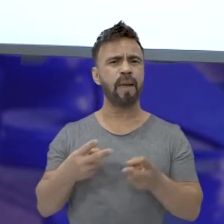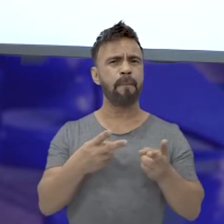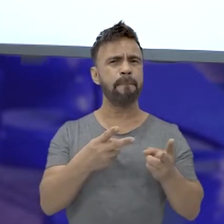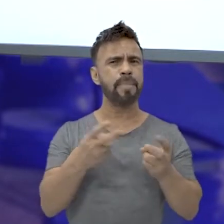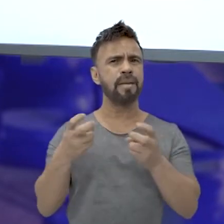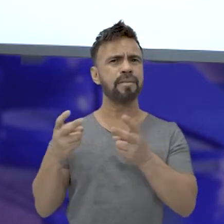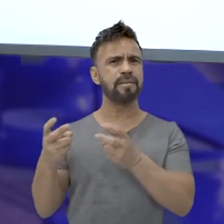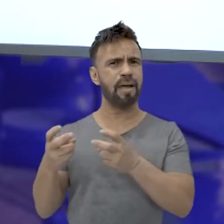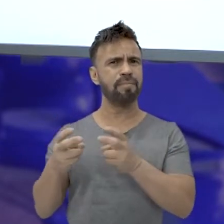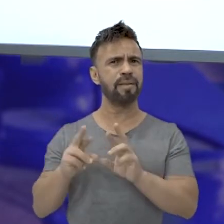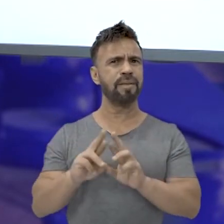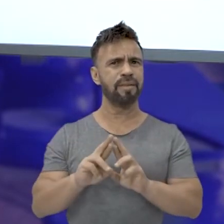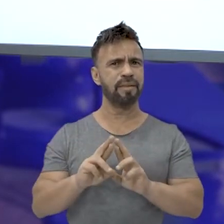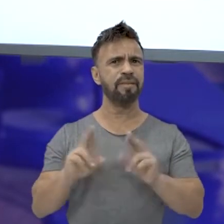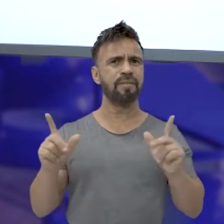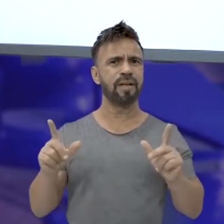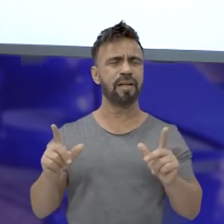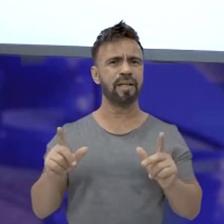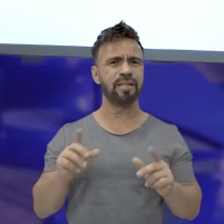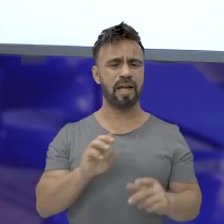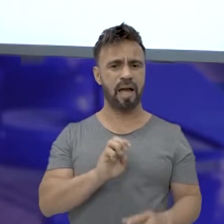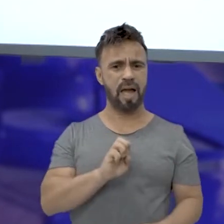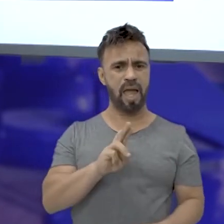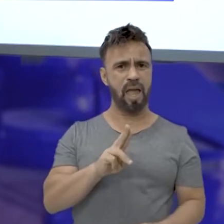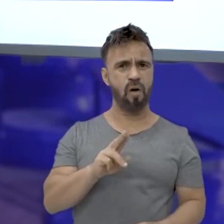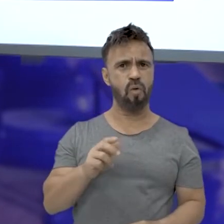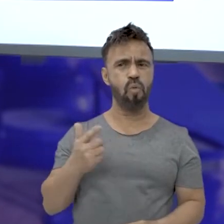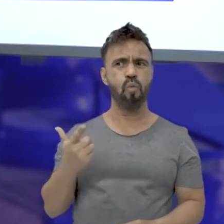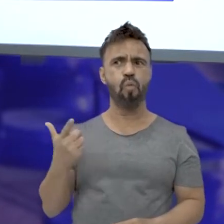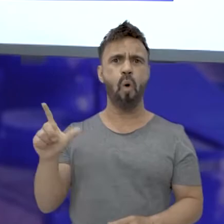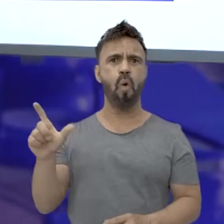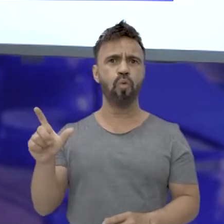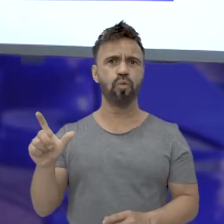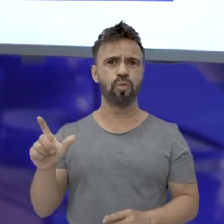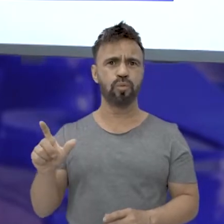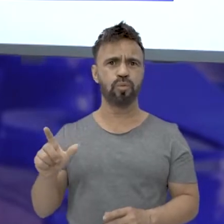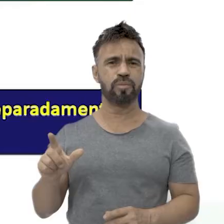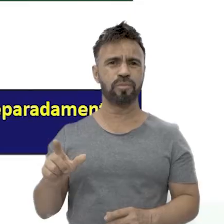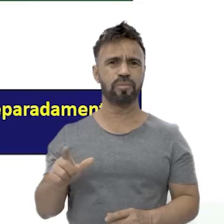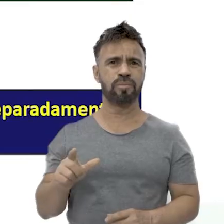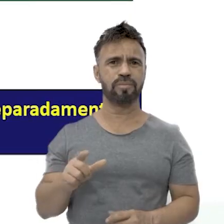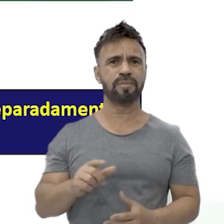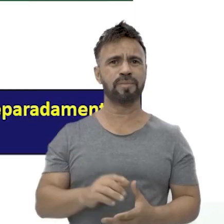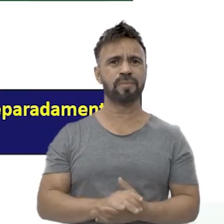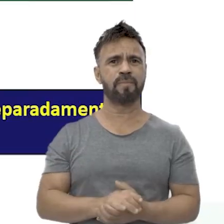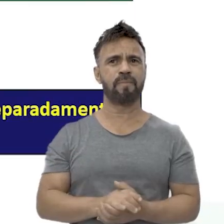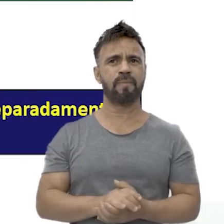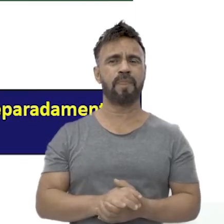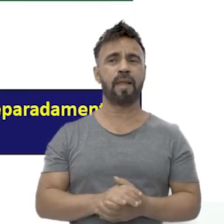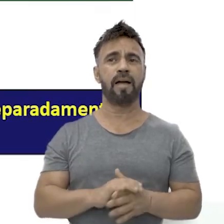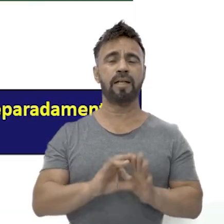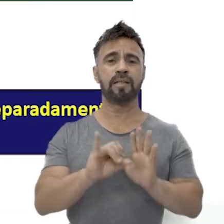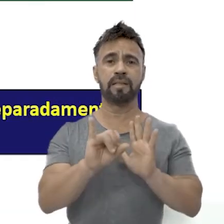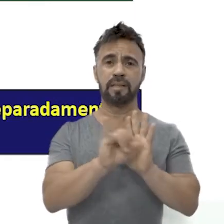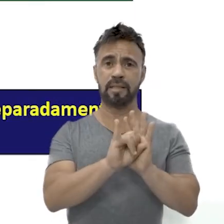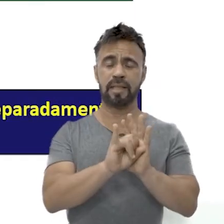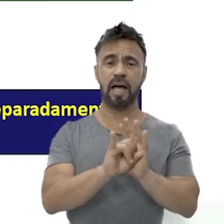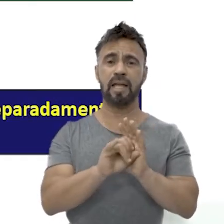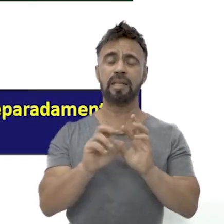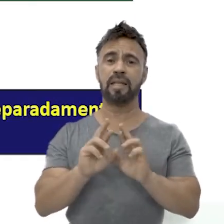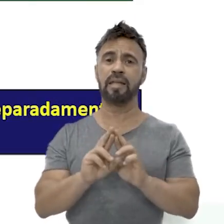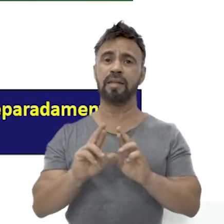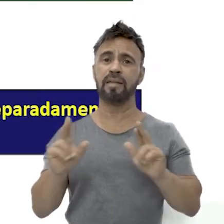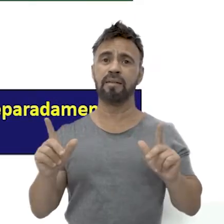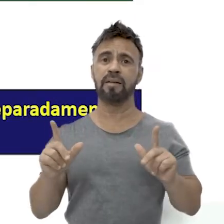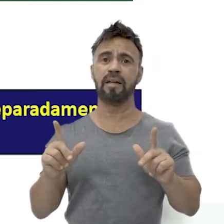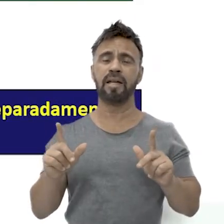percebendo essas diferenças entre o eu e o outro. Mas vamos mais para frente. Então, a identidade e a diferença não